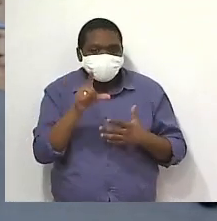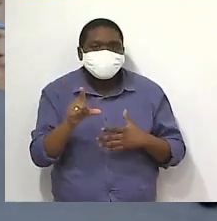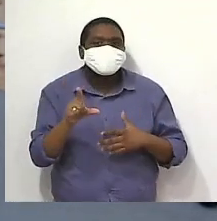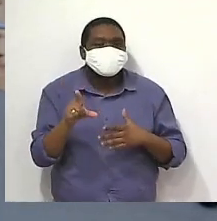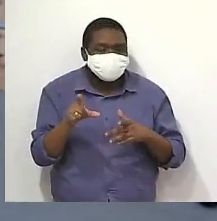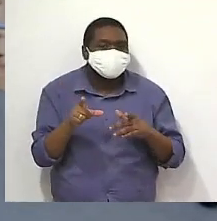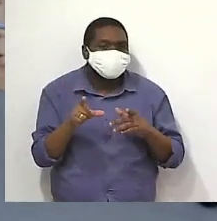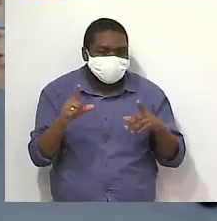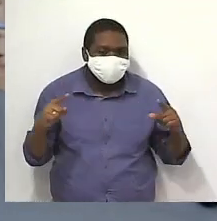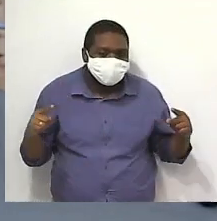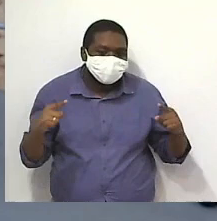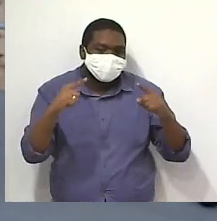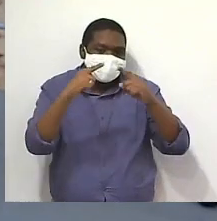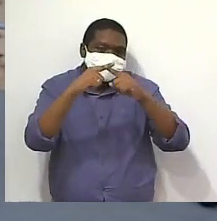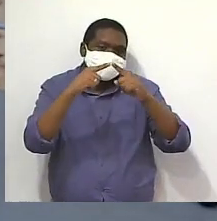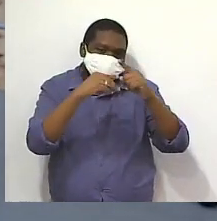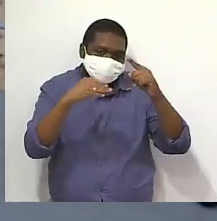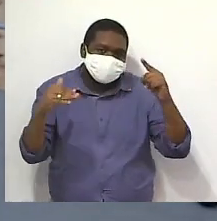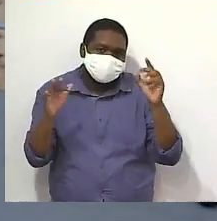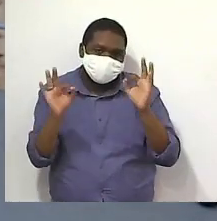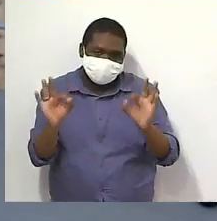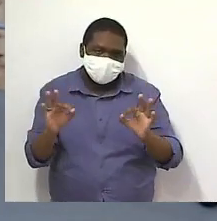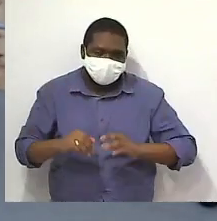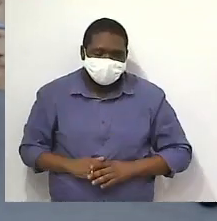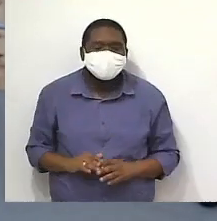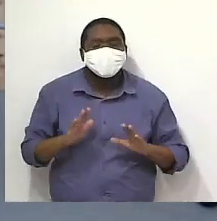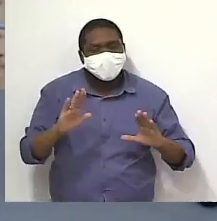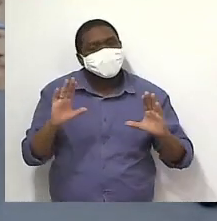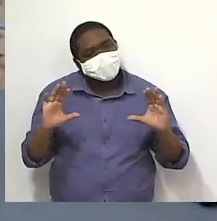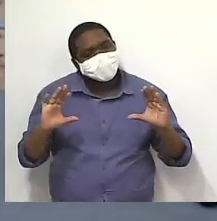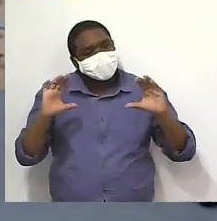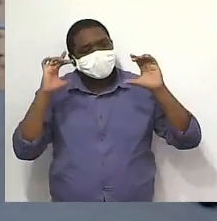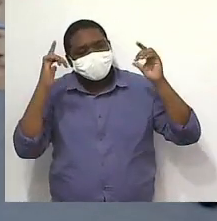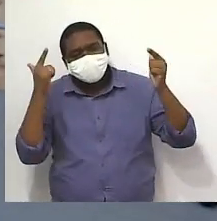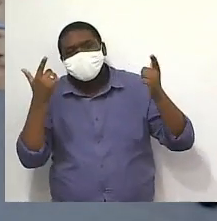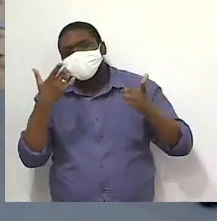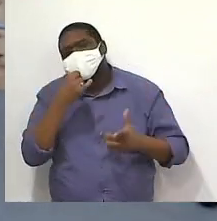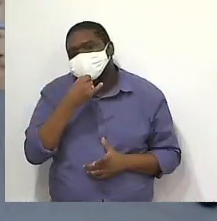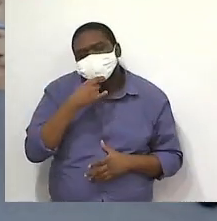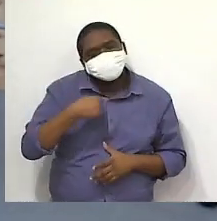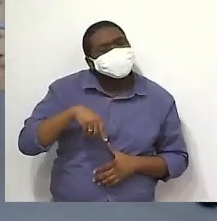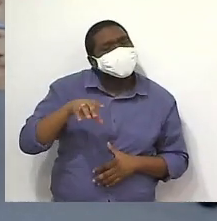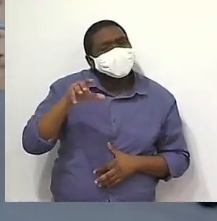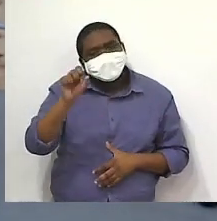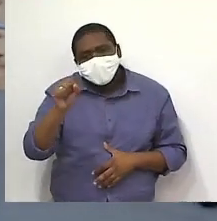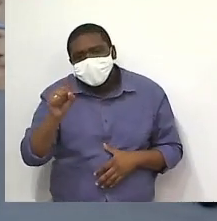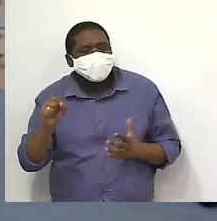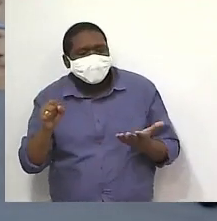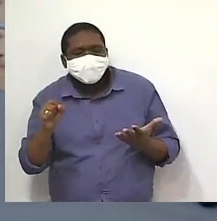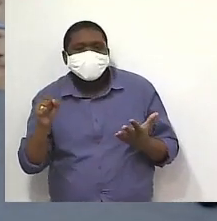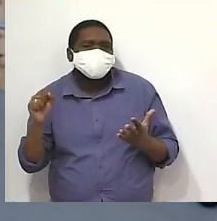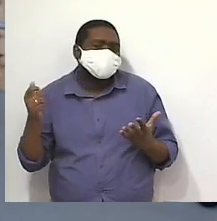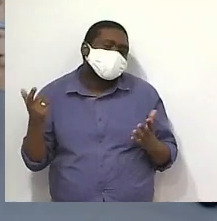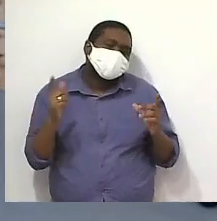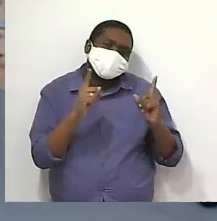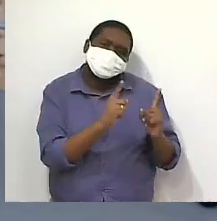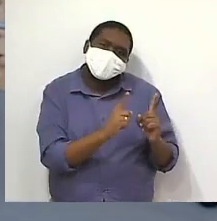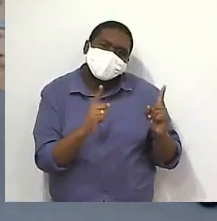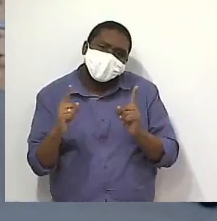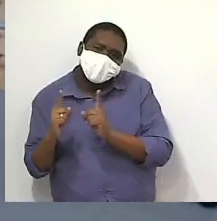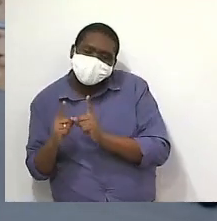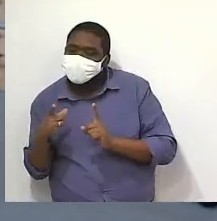certinho a formatação do triângulo, tá bom? Claro que se eu pegar os dois lados menores e ele tiver a